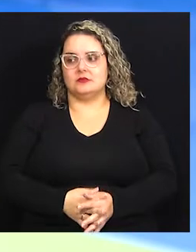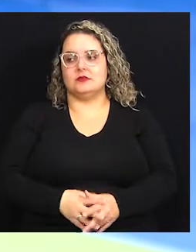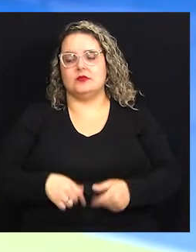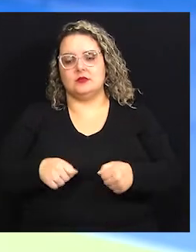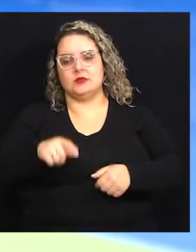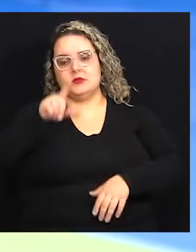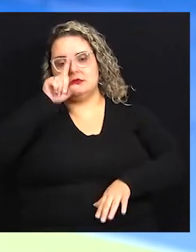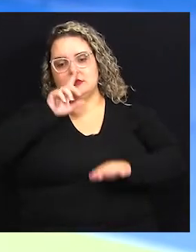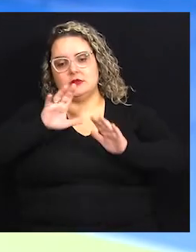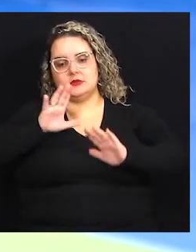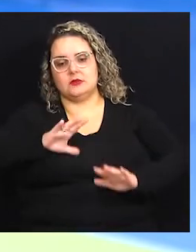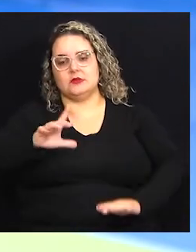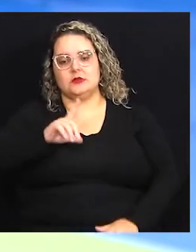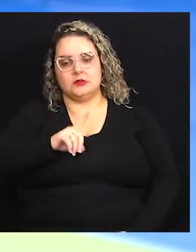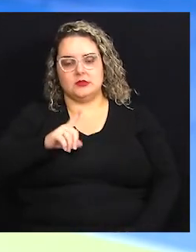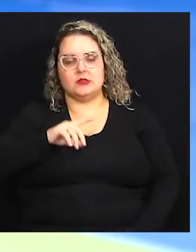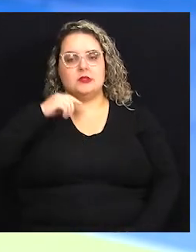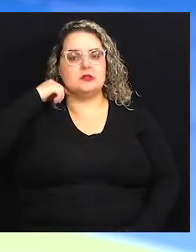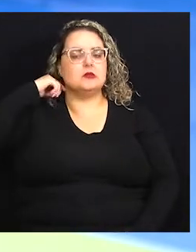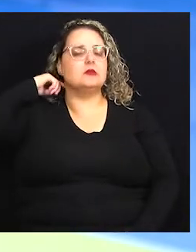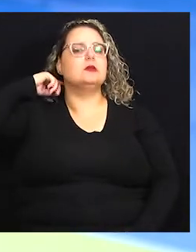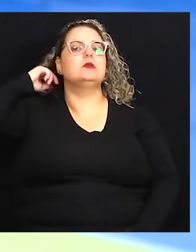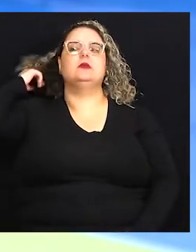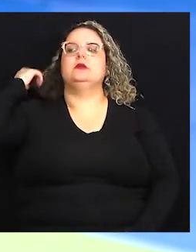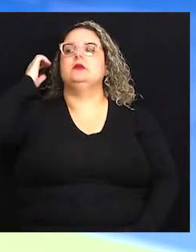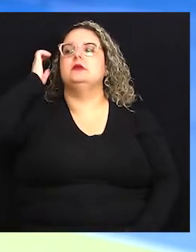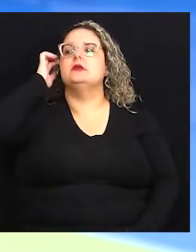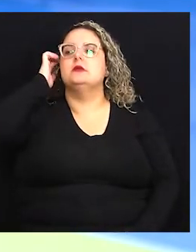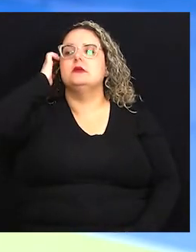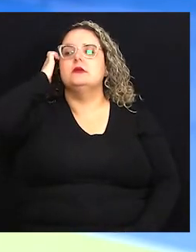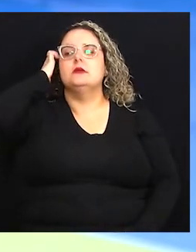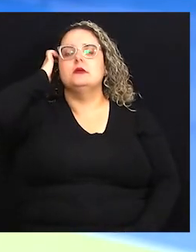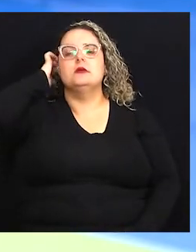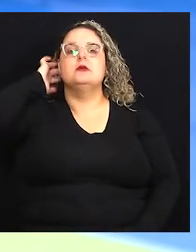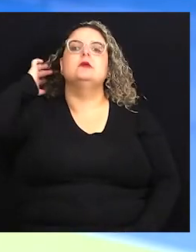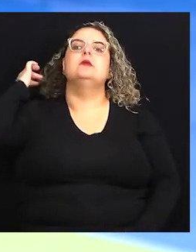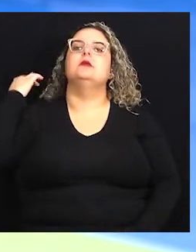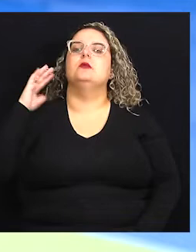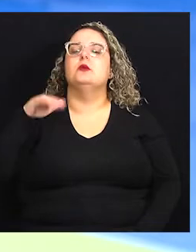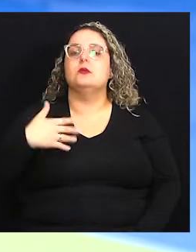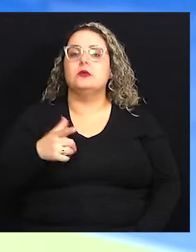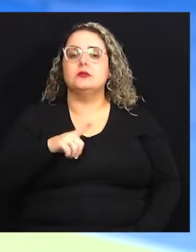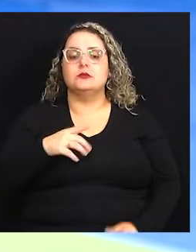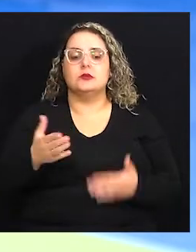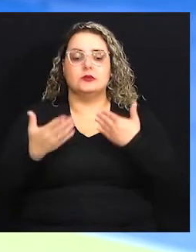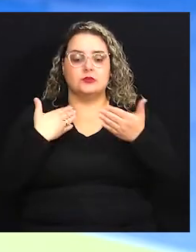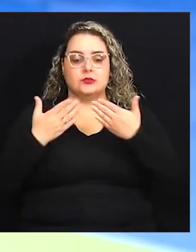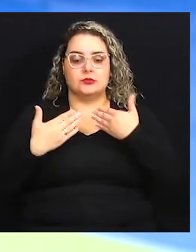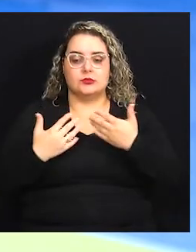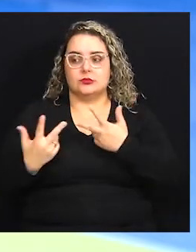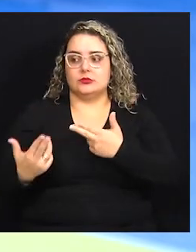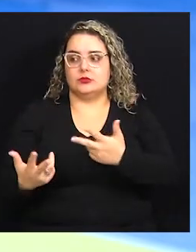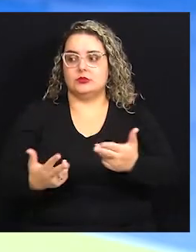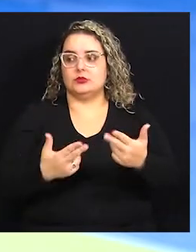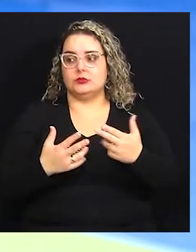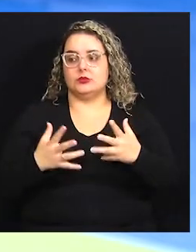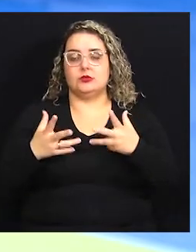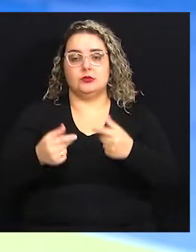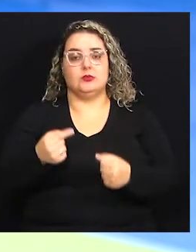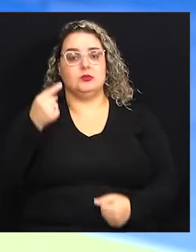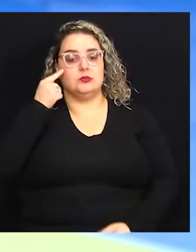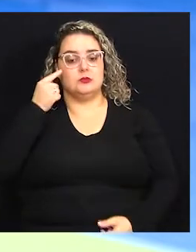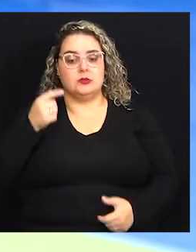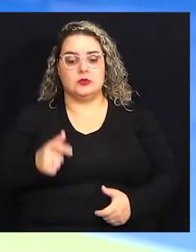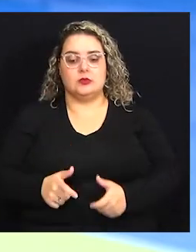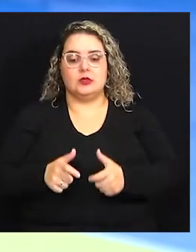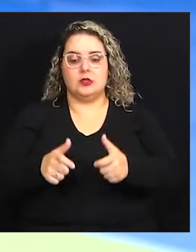essa cautela, mas sempre assim, quando você tem um diálogo em comum, onde todos